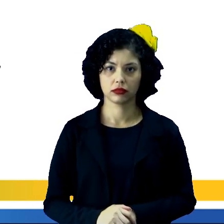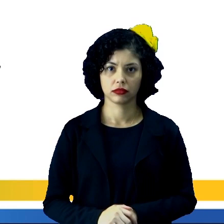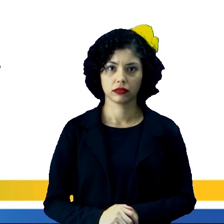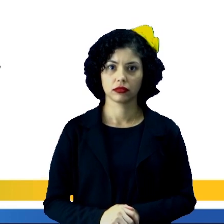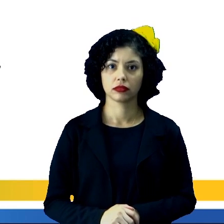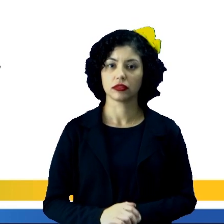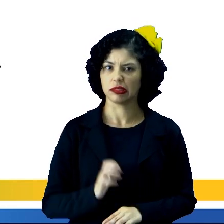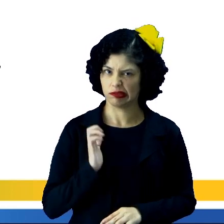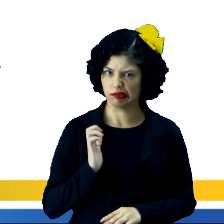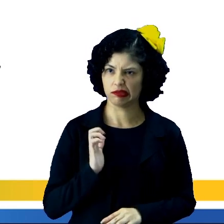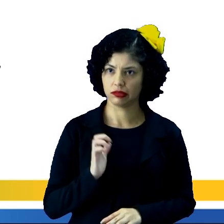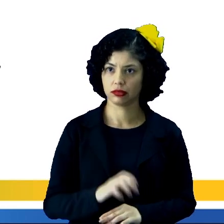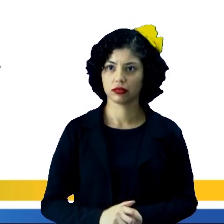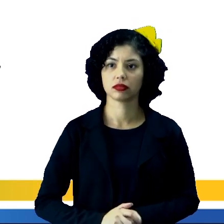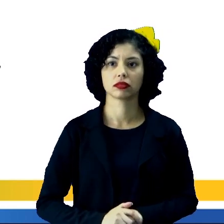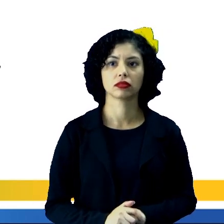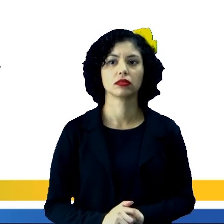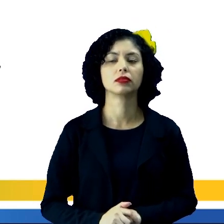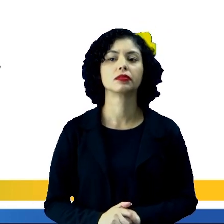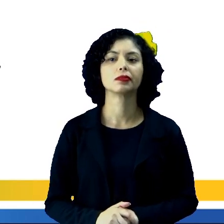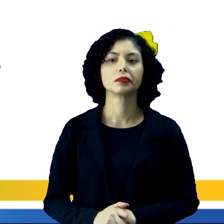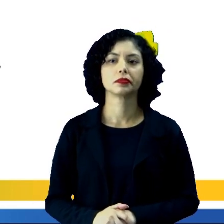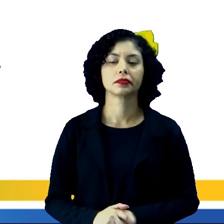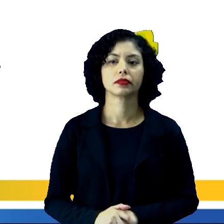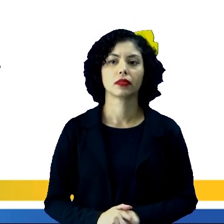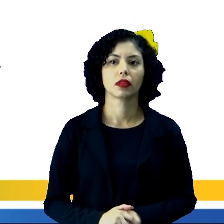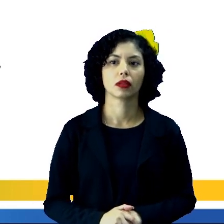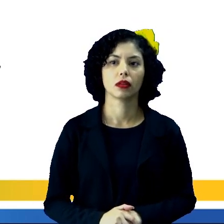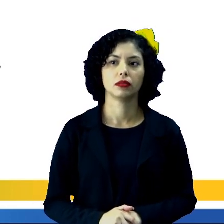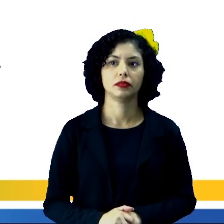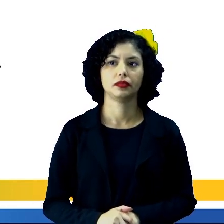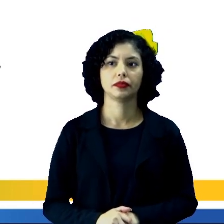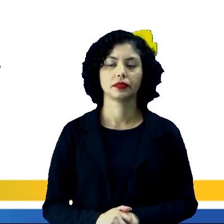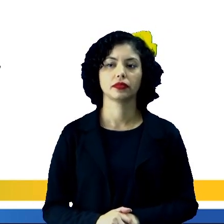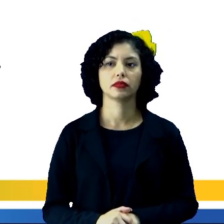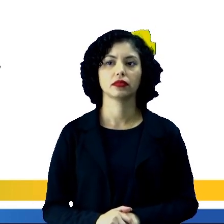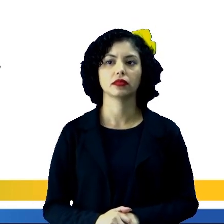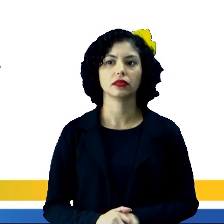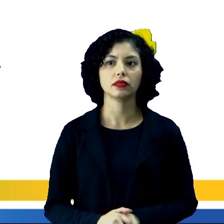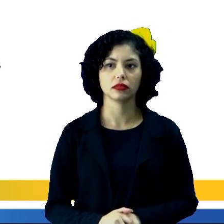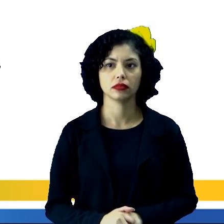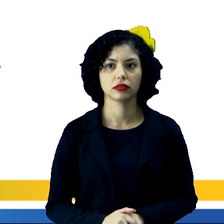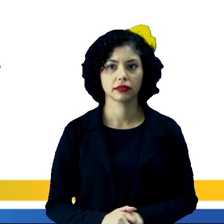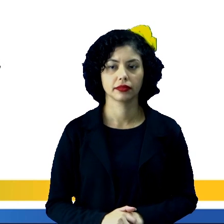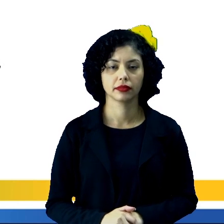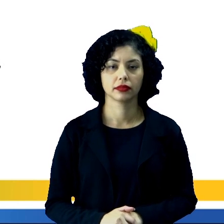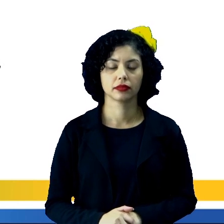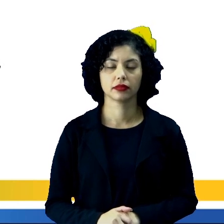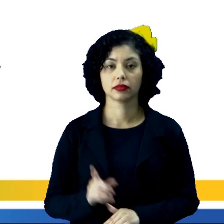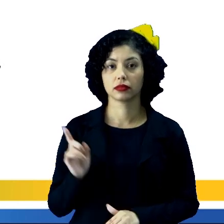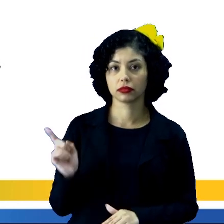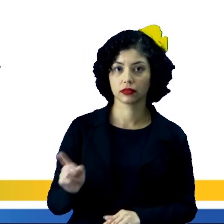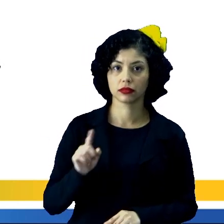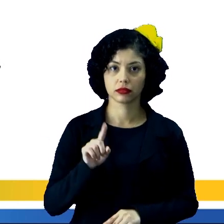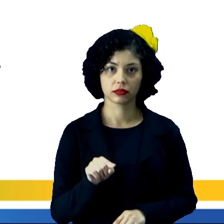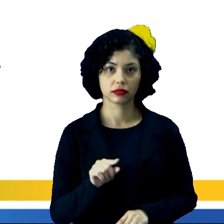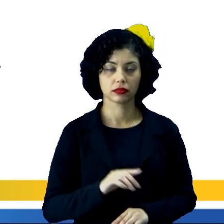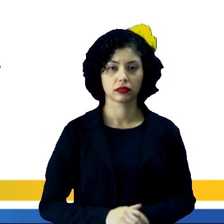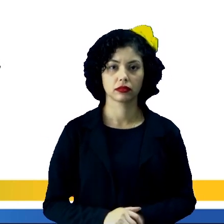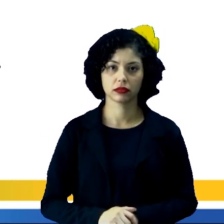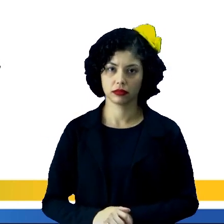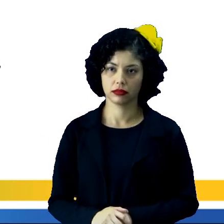é caro. Letra C, she is sleepy, thirsty. Ela é